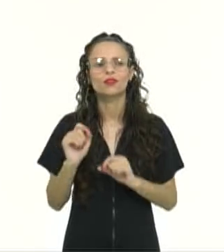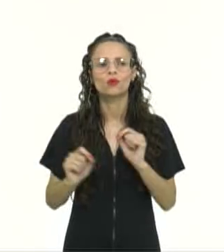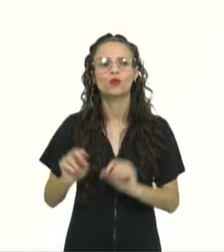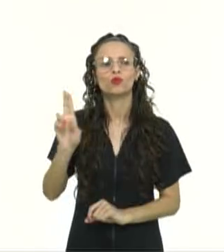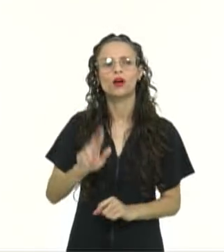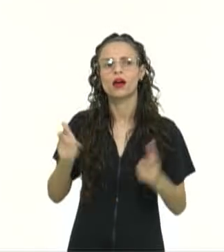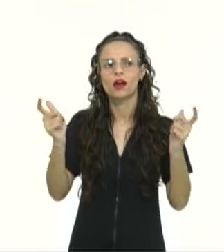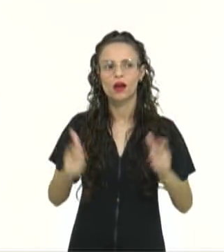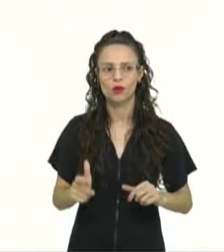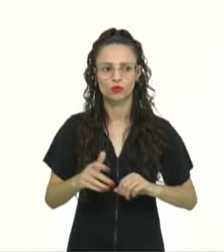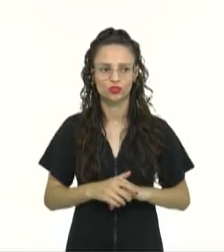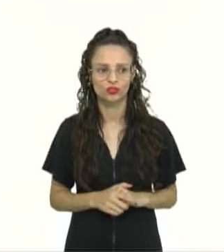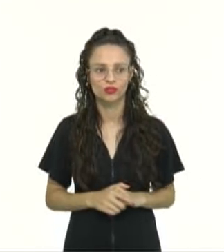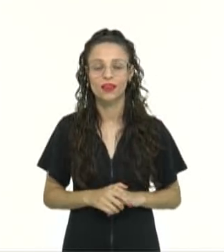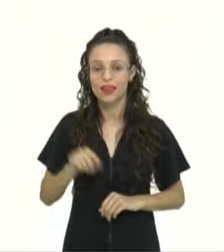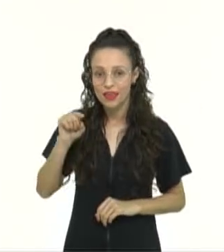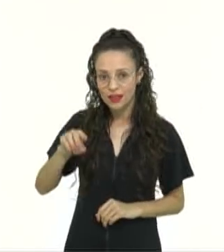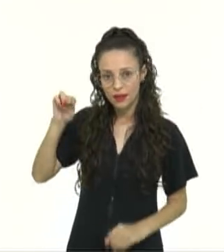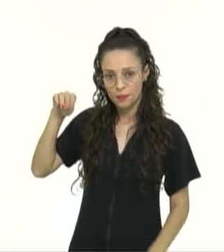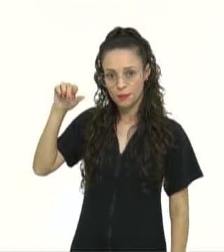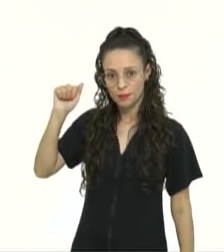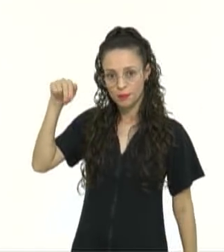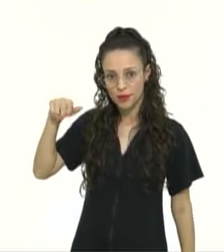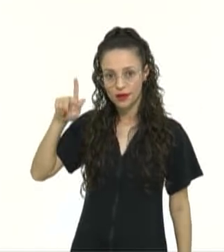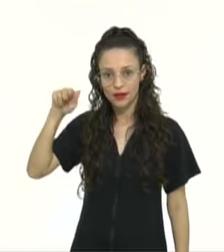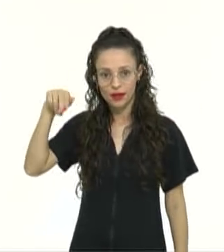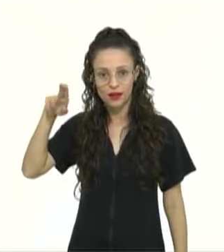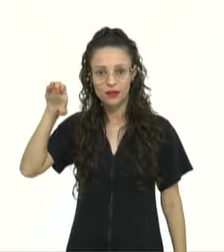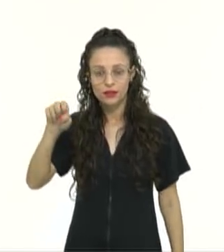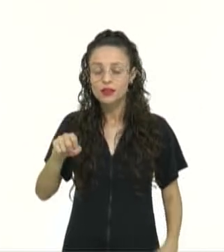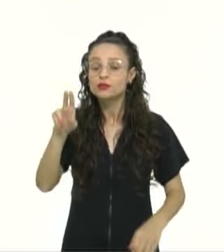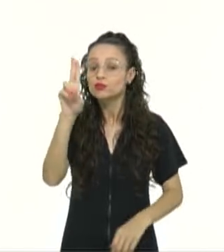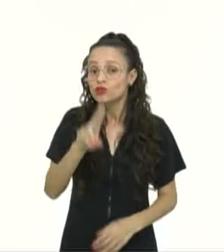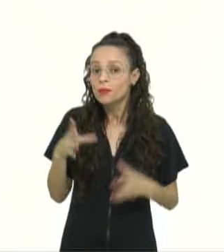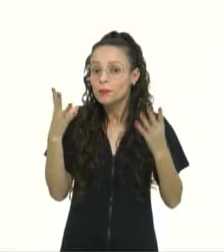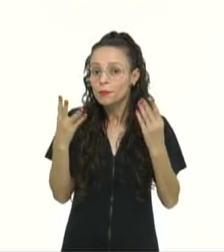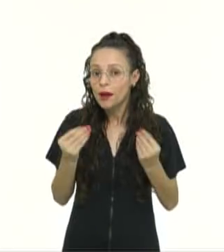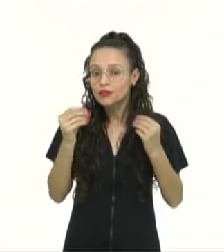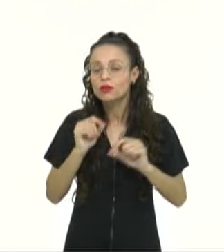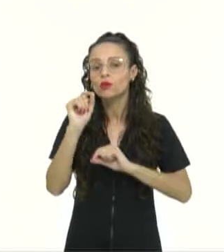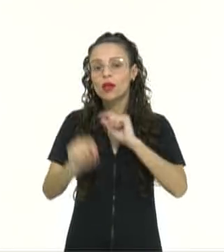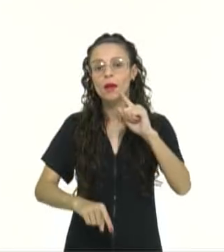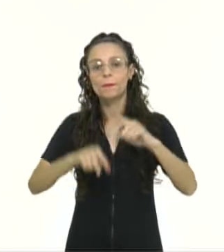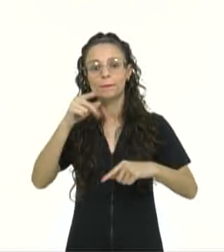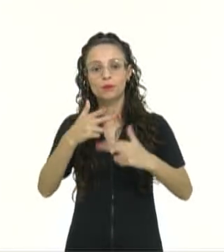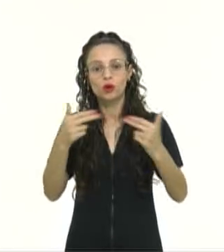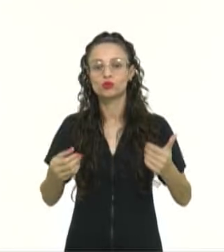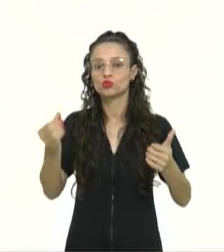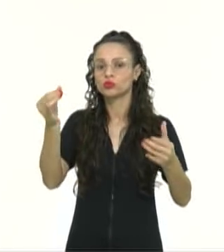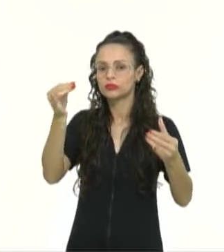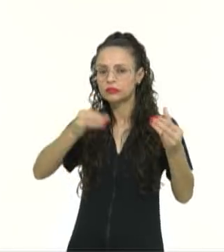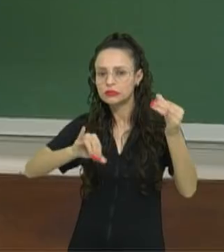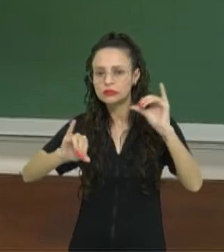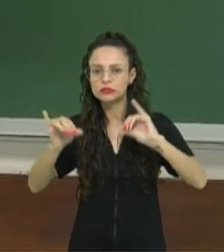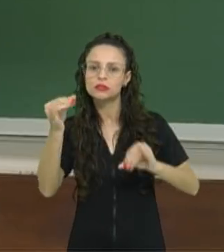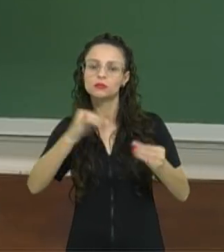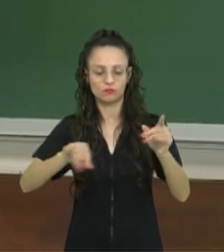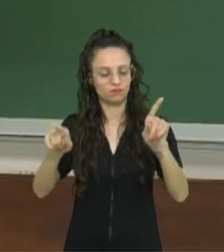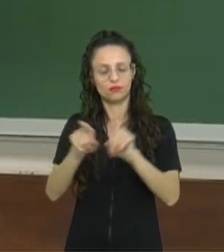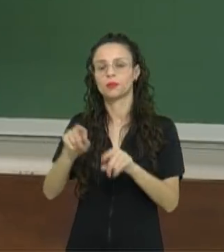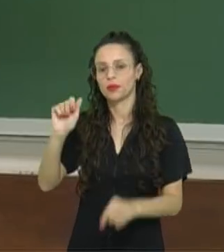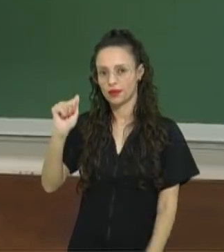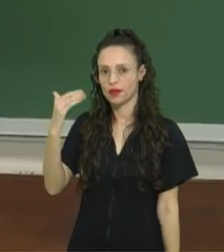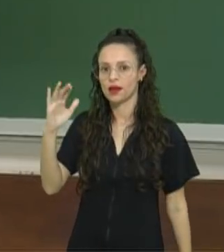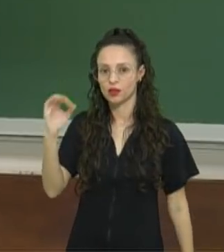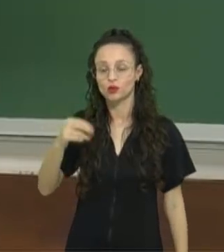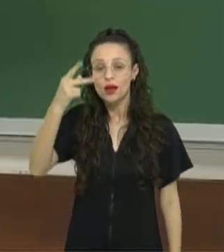utilizada, O manganês, ele é muito utilizado na fabricação de produtos químicos e também do aço.